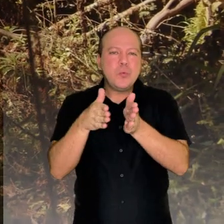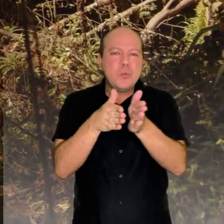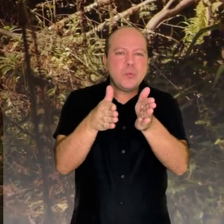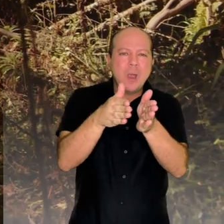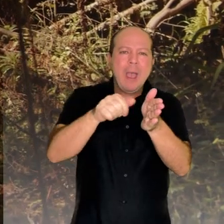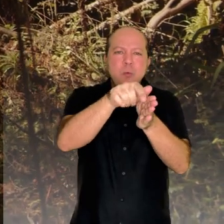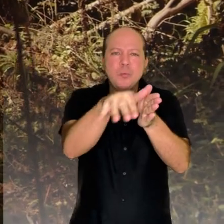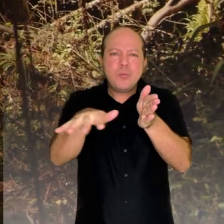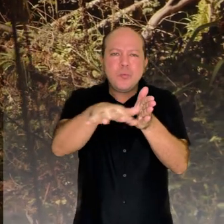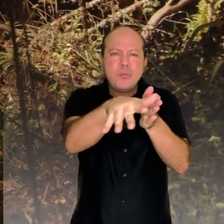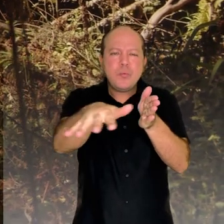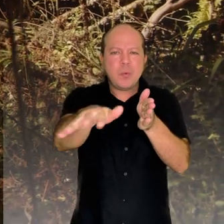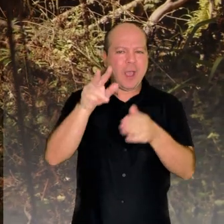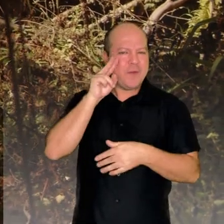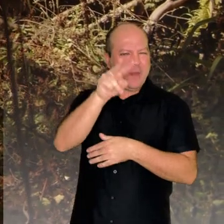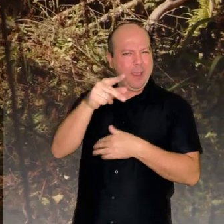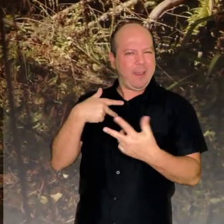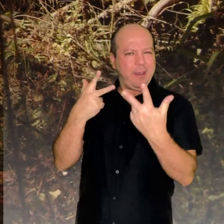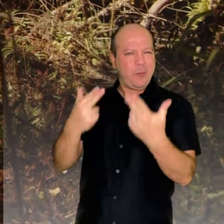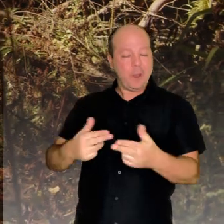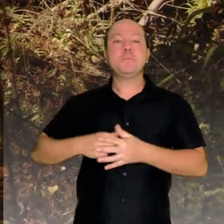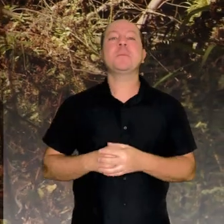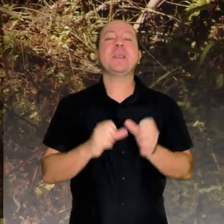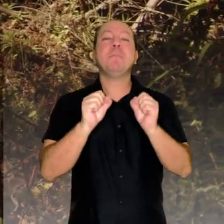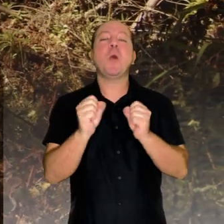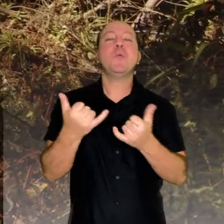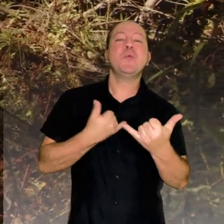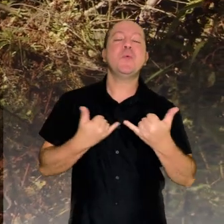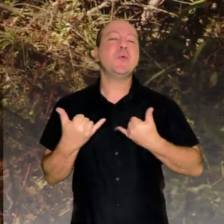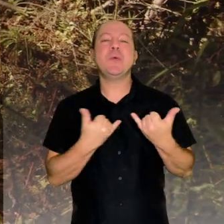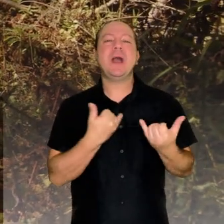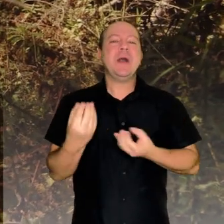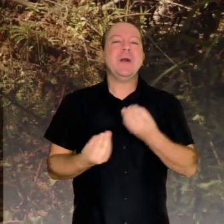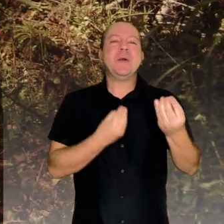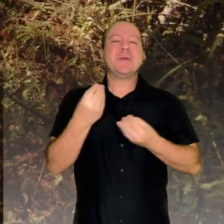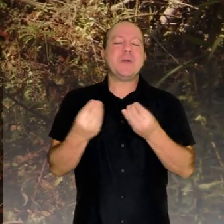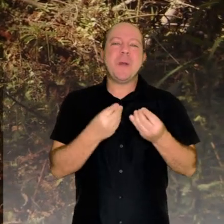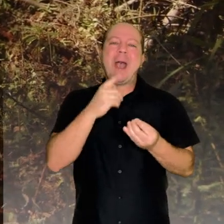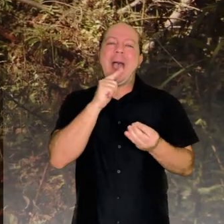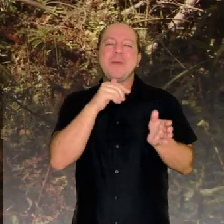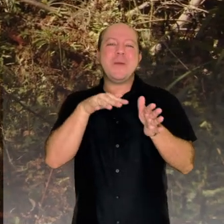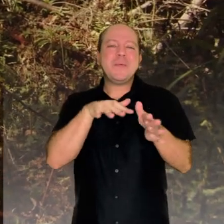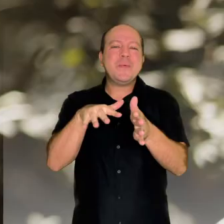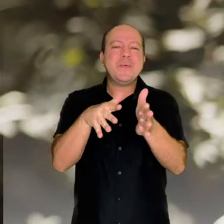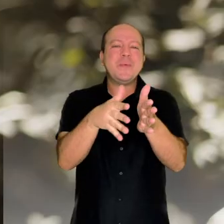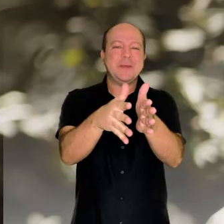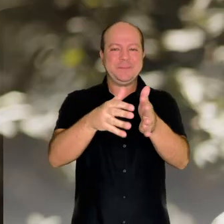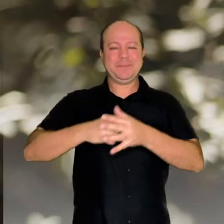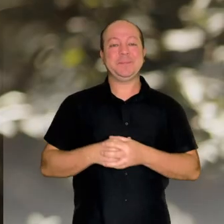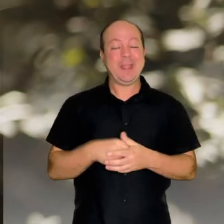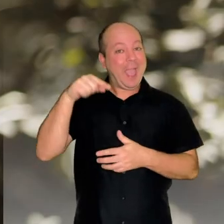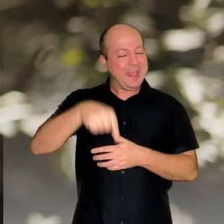água, muitos caminhos das águas, como a gente está vendo aqui. O que você poderia falar para a gente sobre esse caminho das águas?